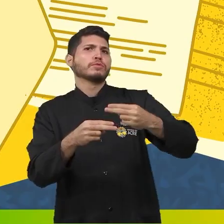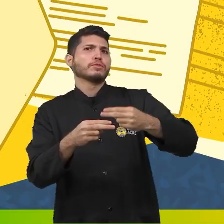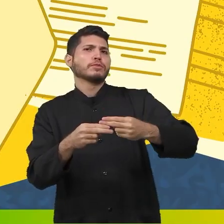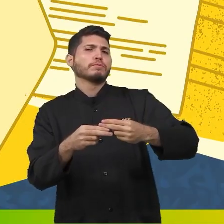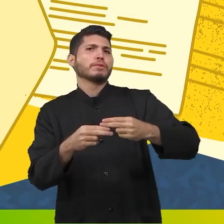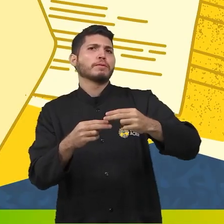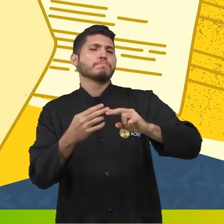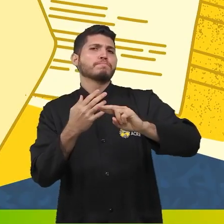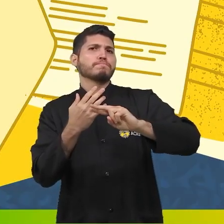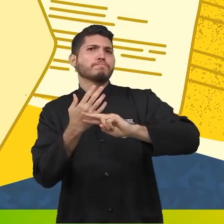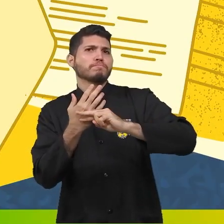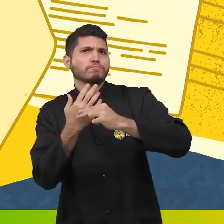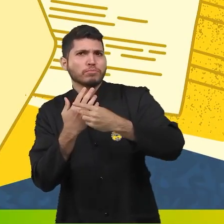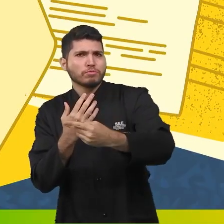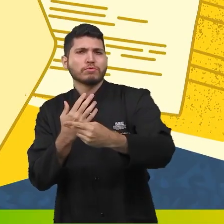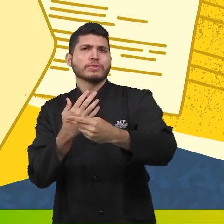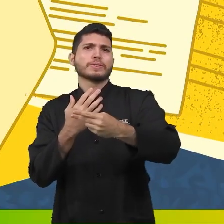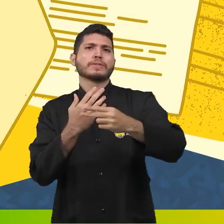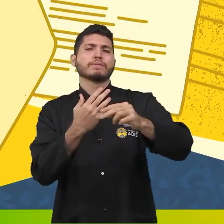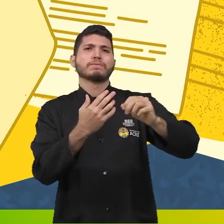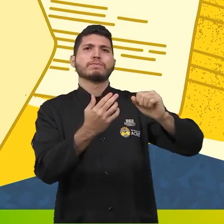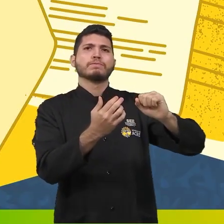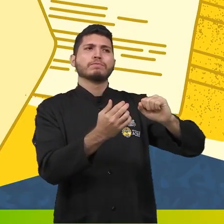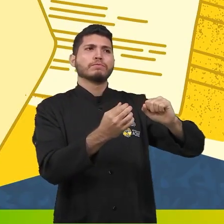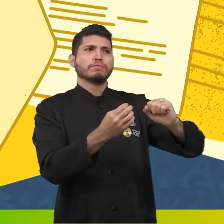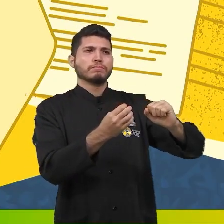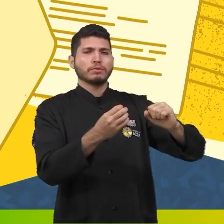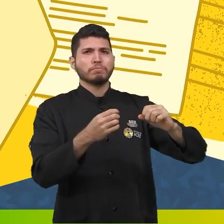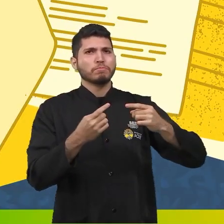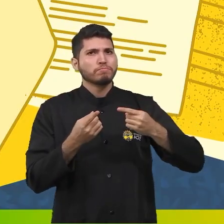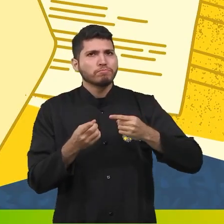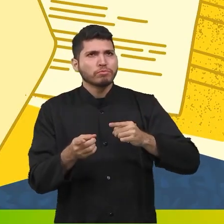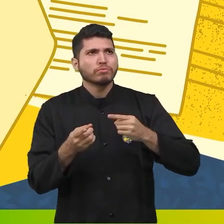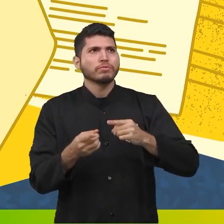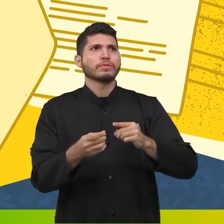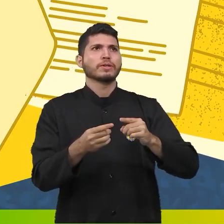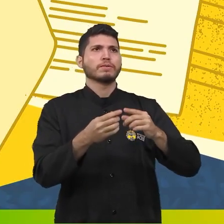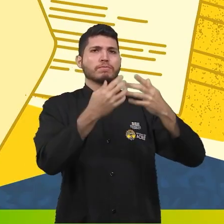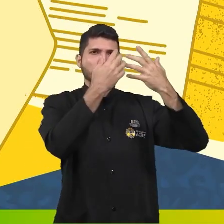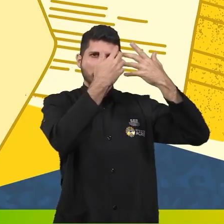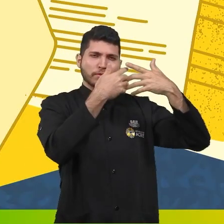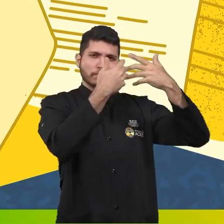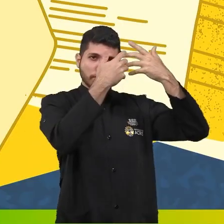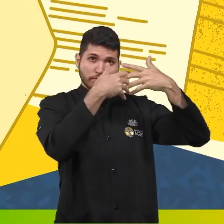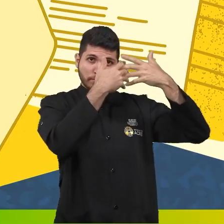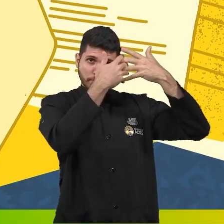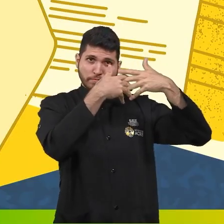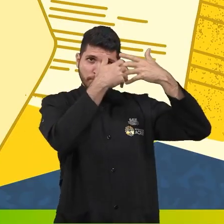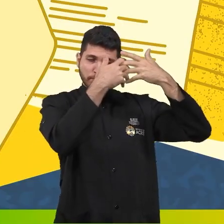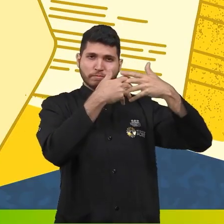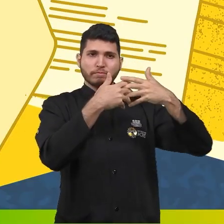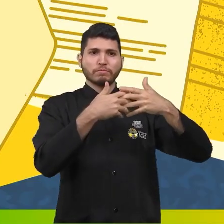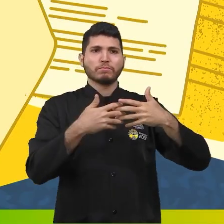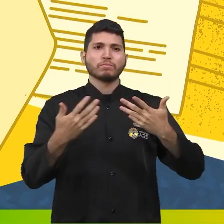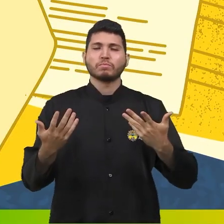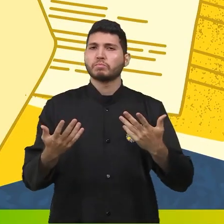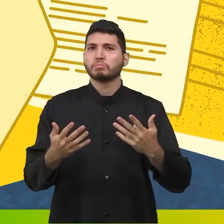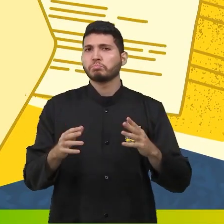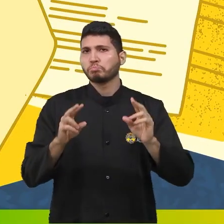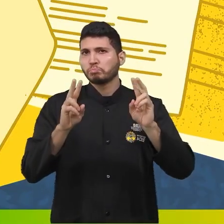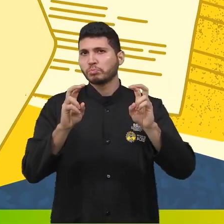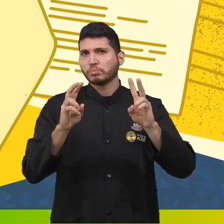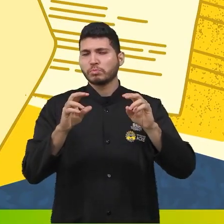reflexão. Então, observem aí qual tema da atualidade poderia ser trabalhado em uma telenovela, em